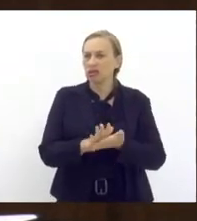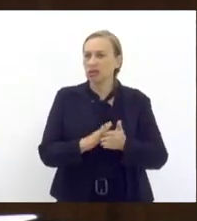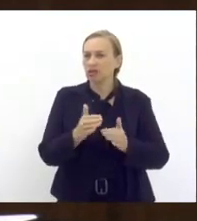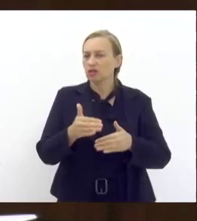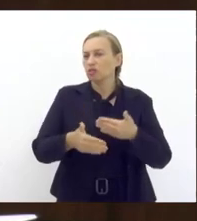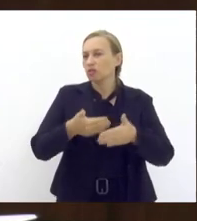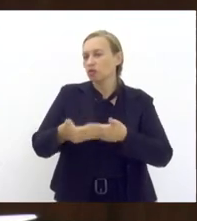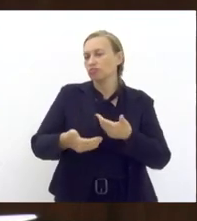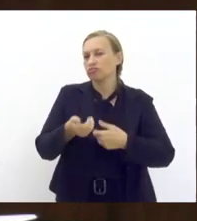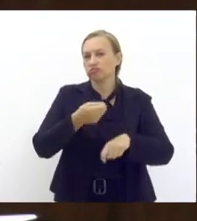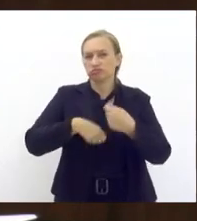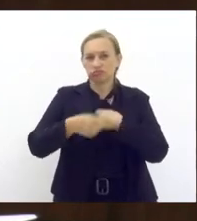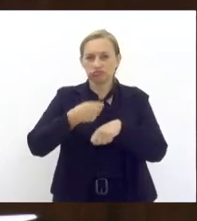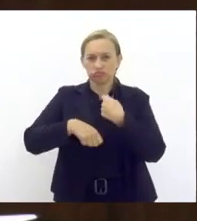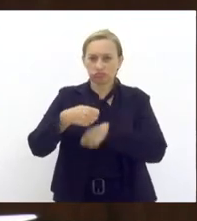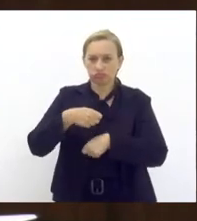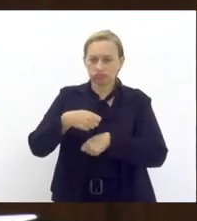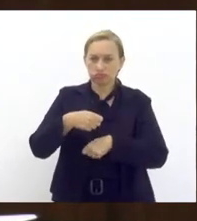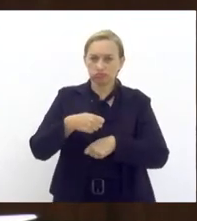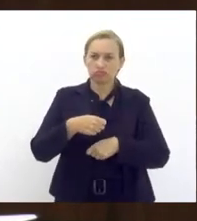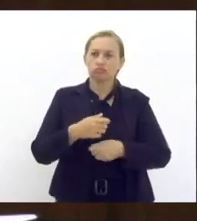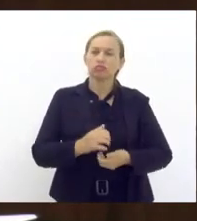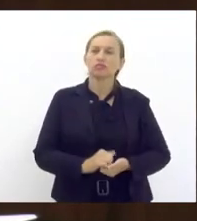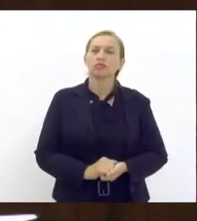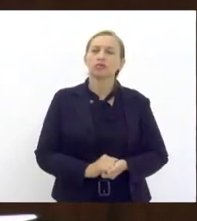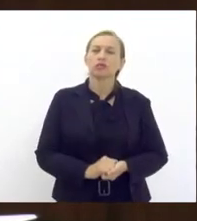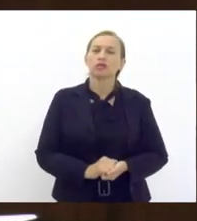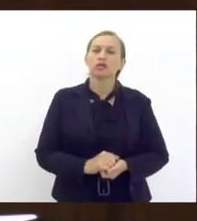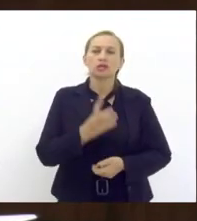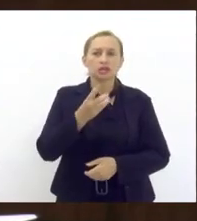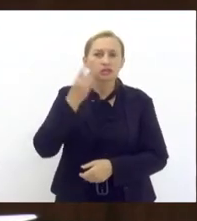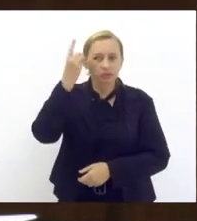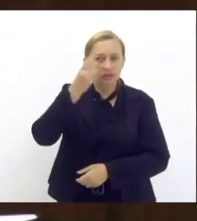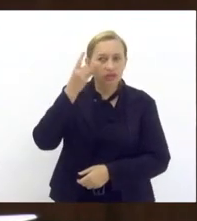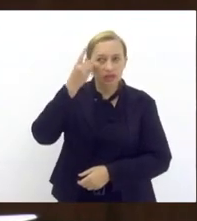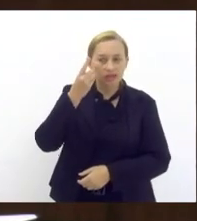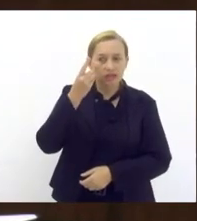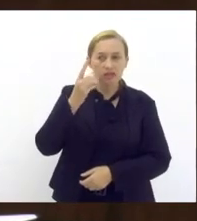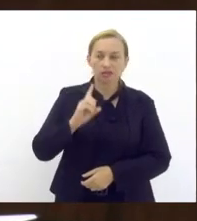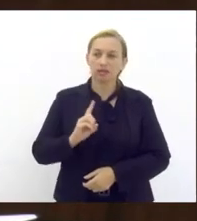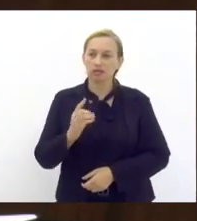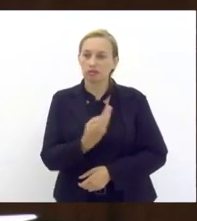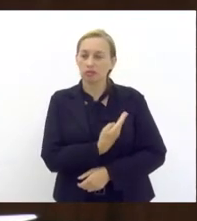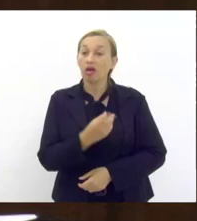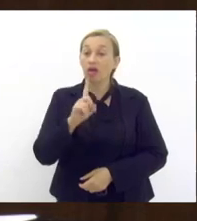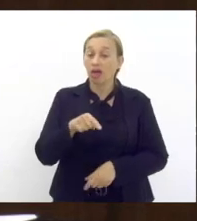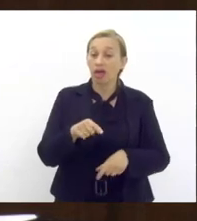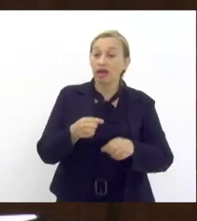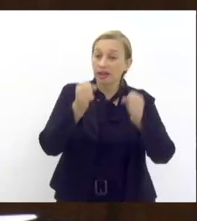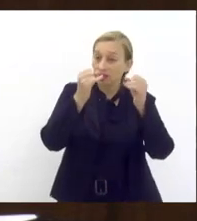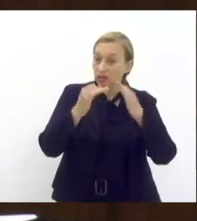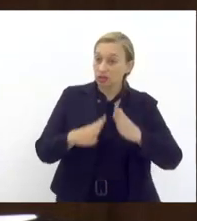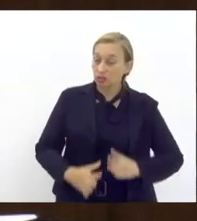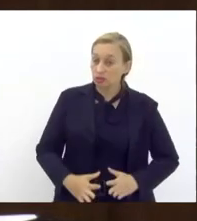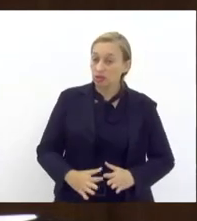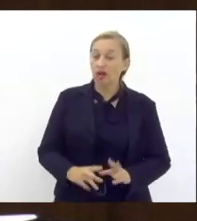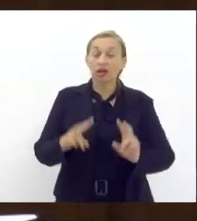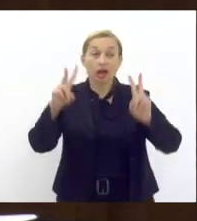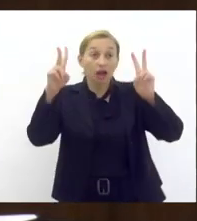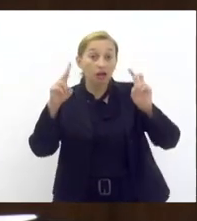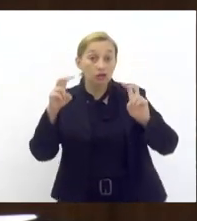processo administrativo. O que pretende a deputada Dani Balbi é esclarecer, né,